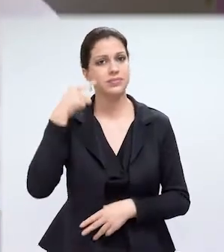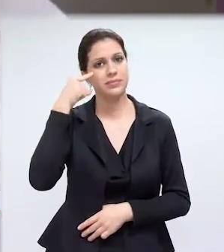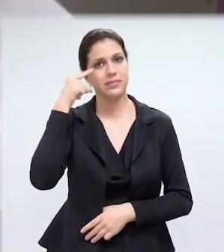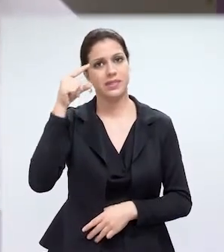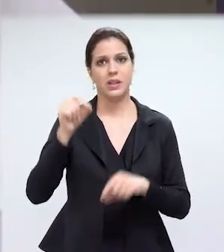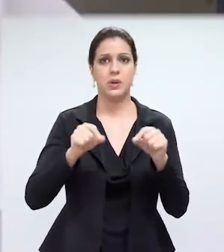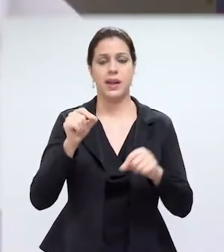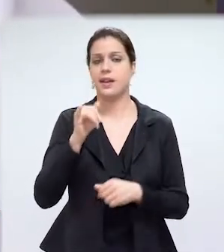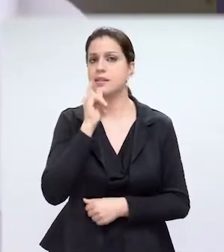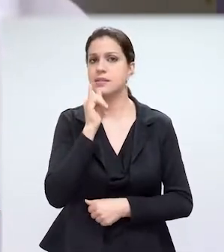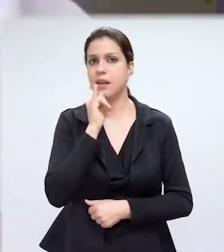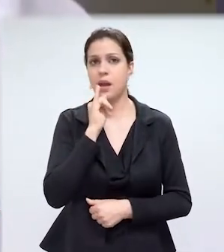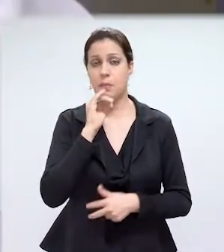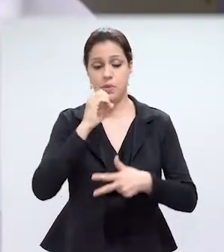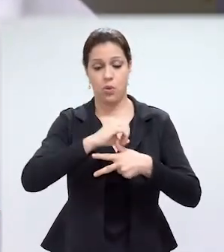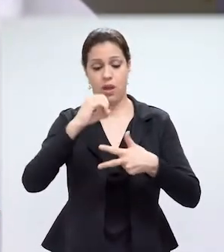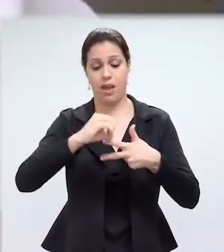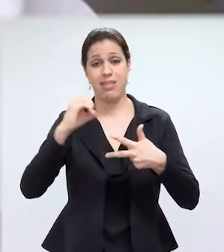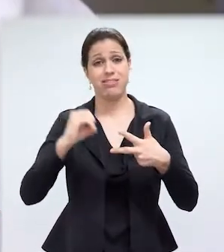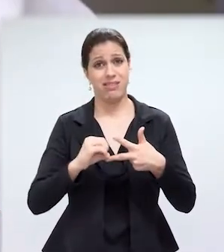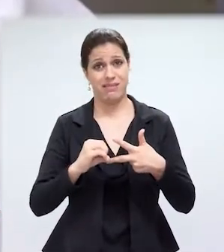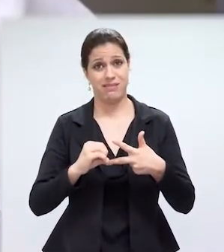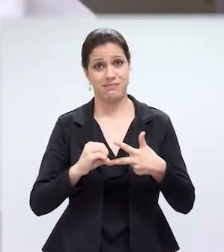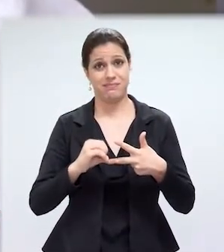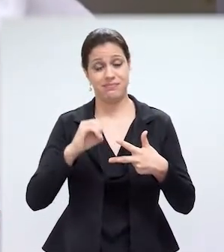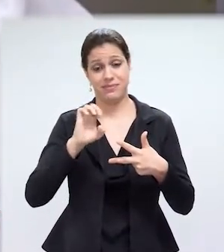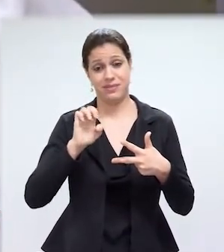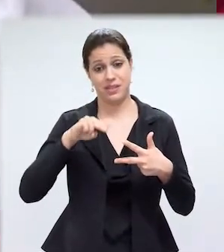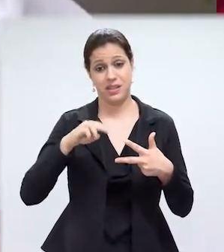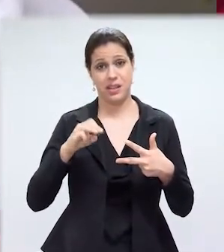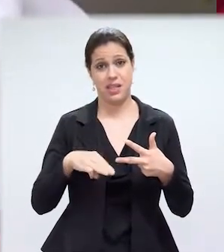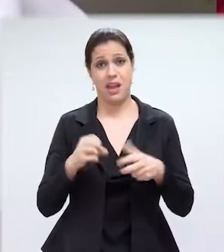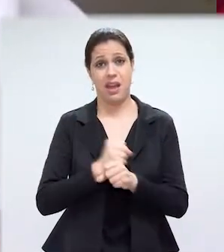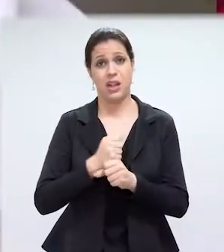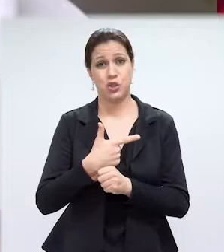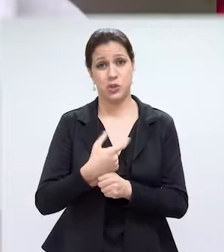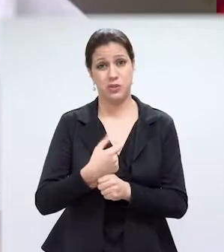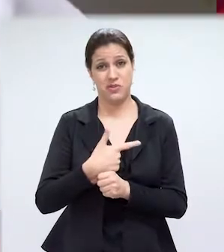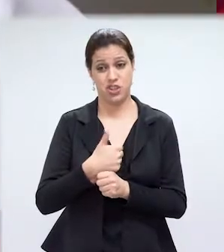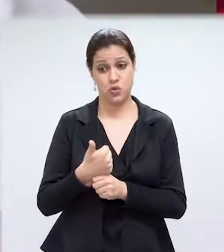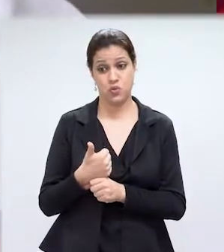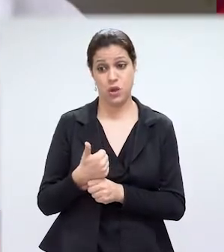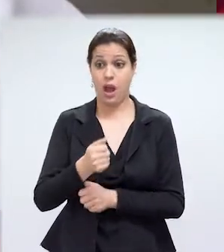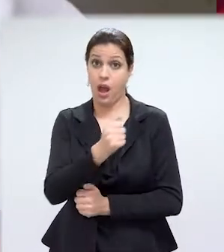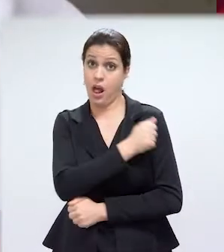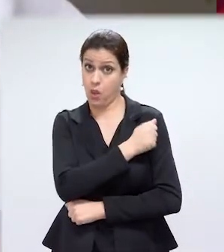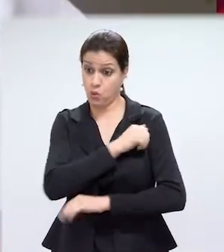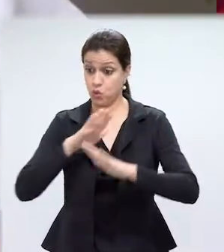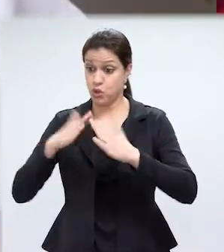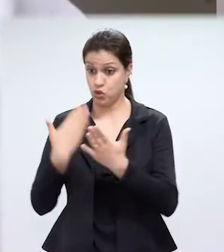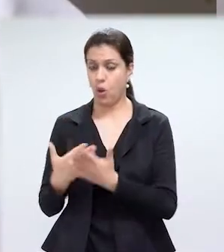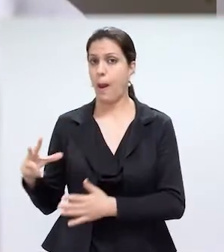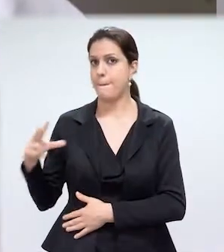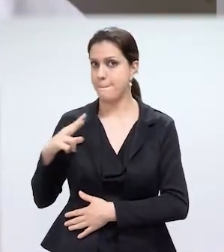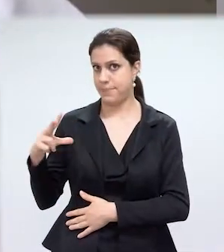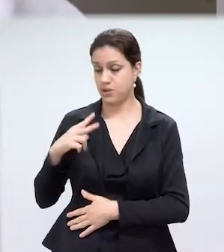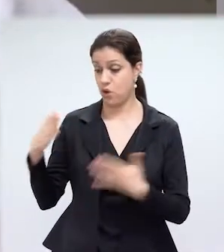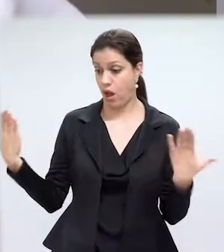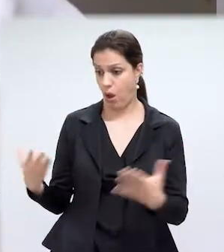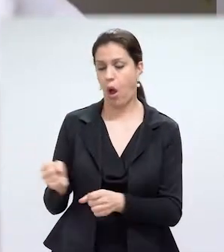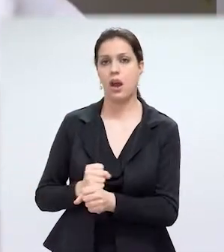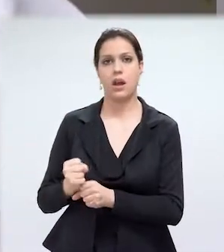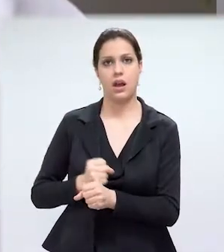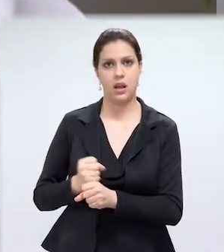digitais. Então, se a gente fosse pensar remotamente no Enem, por exemplo, de 2021, um aluno de uma escola